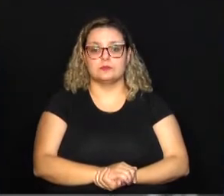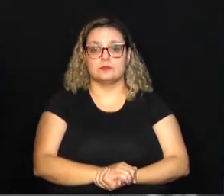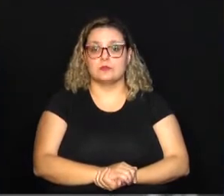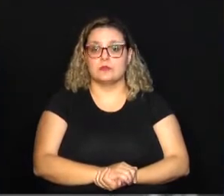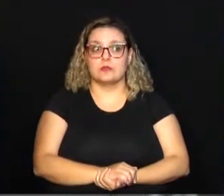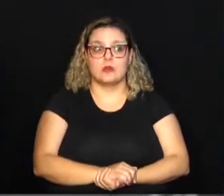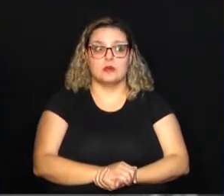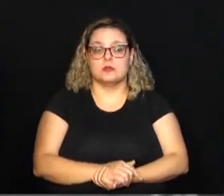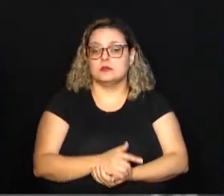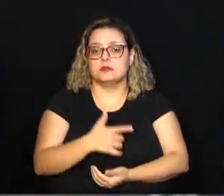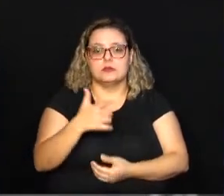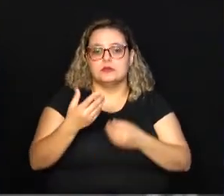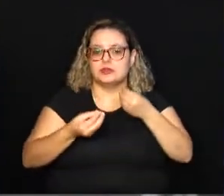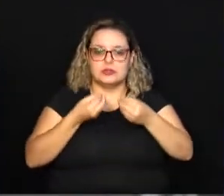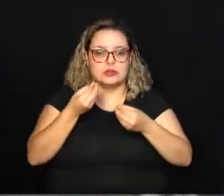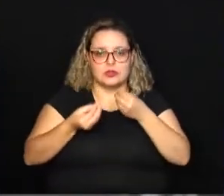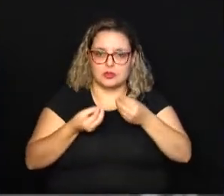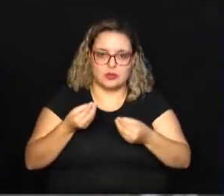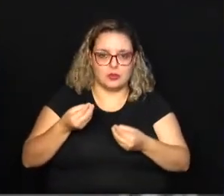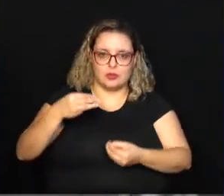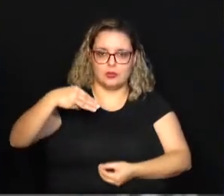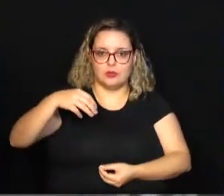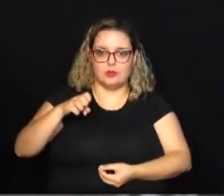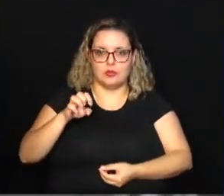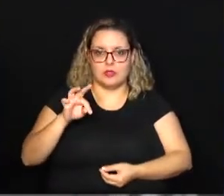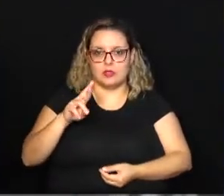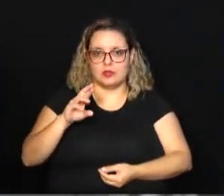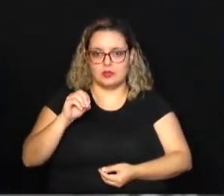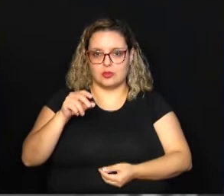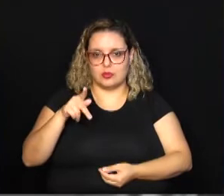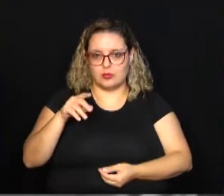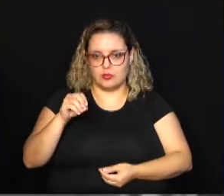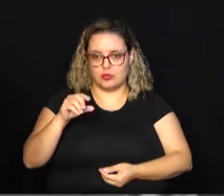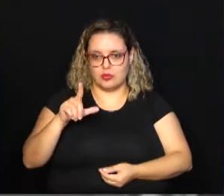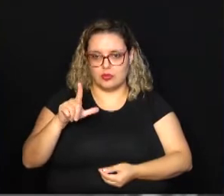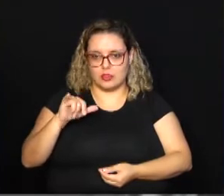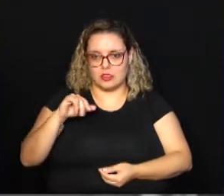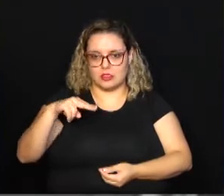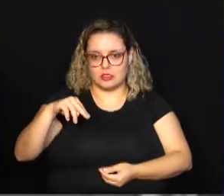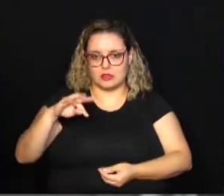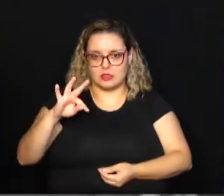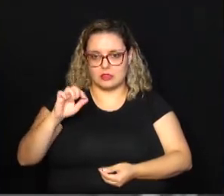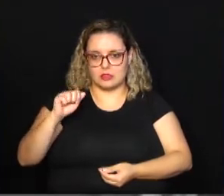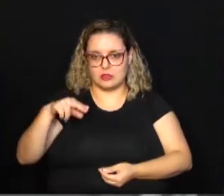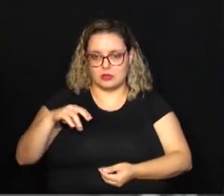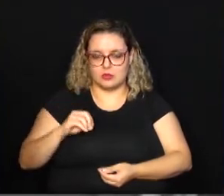do Hospital Metropolitano. O Hospital Metropolitano, na gestão passada, foi contratado